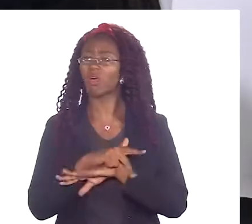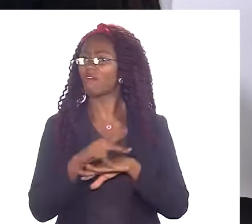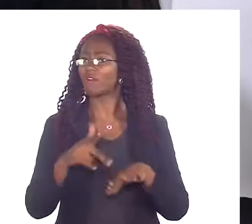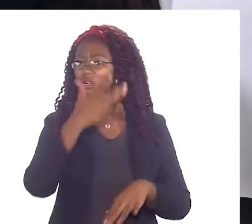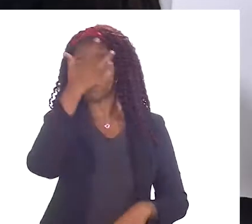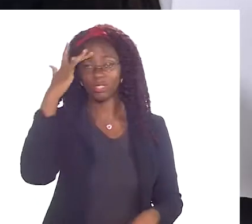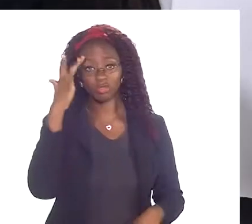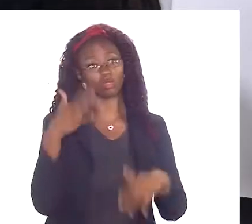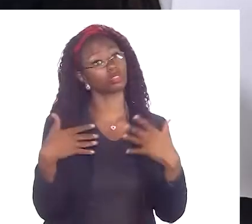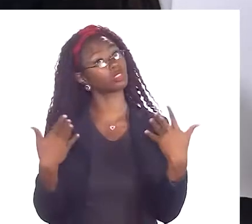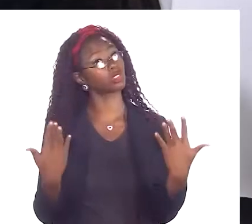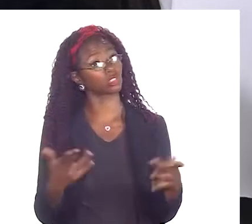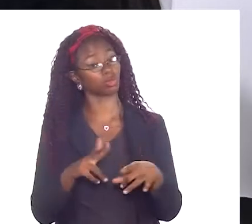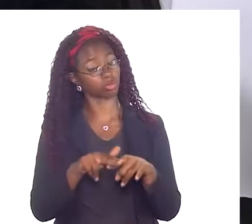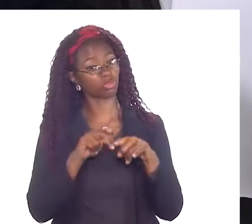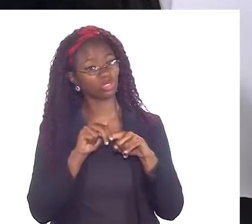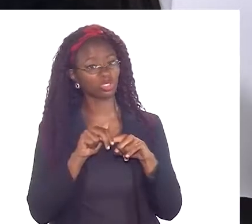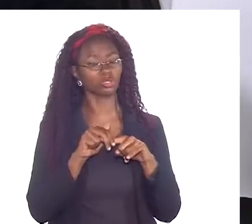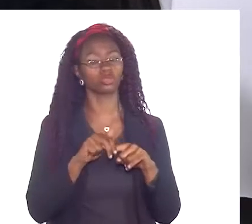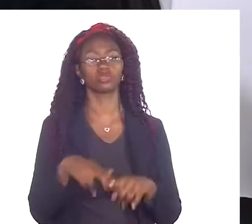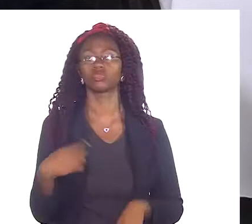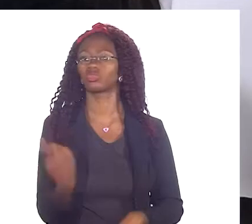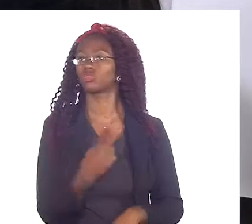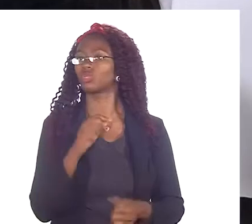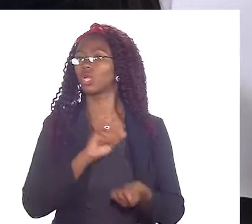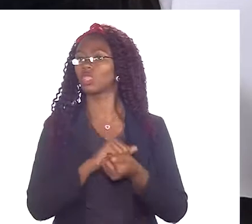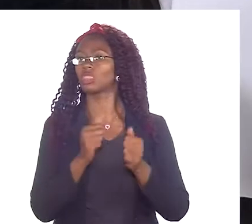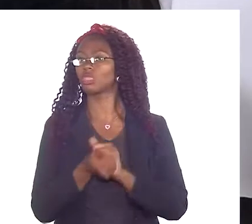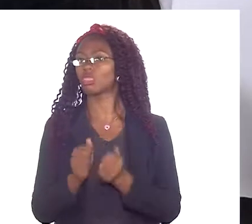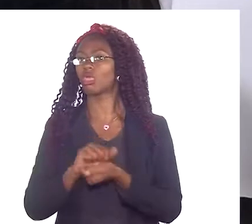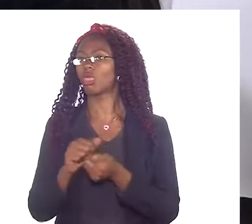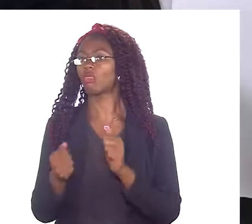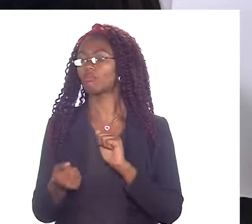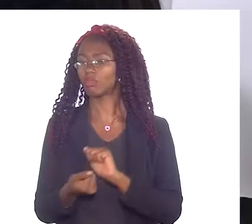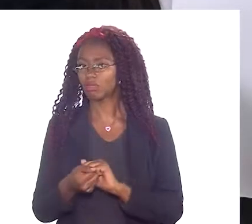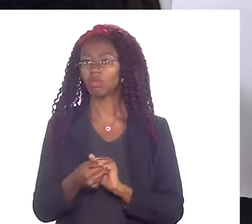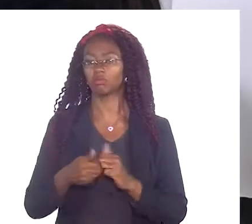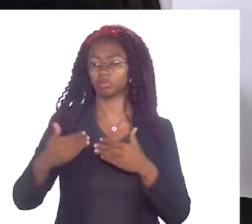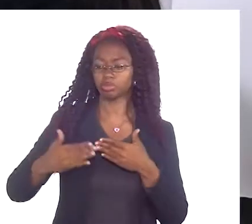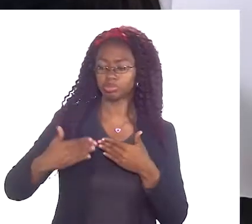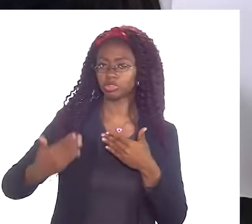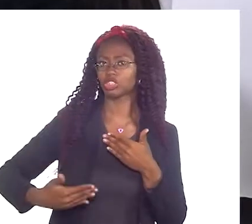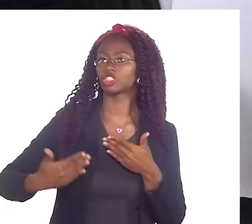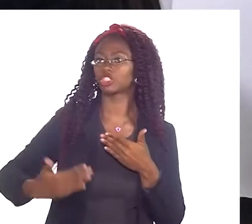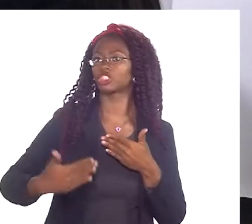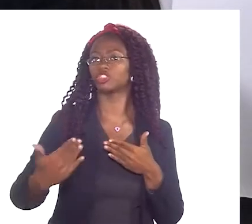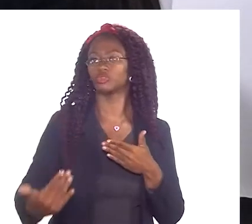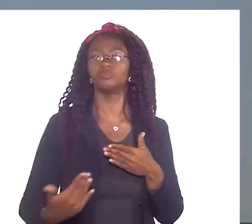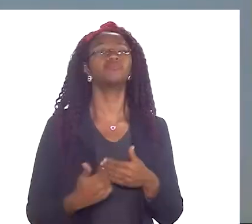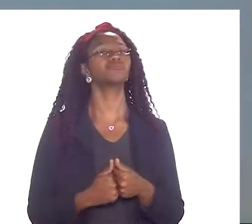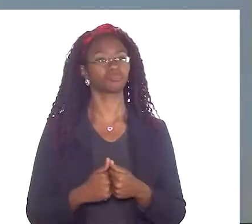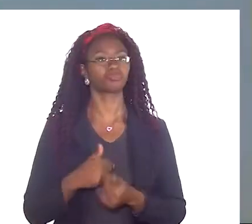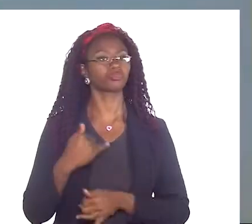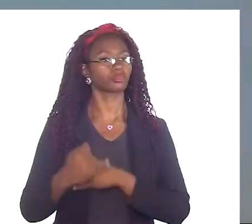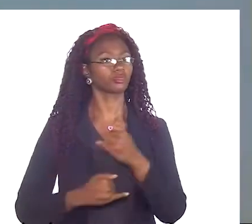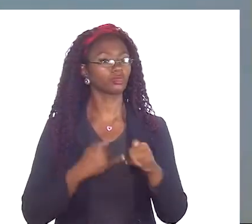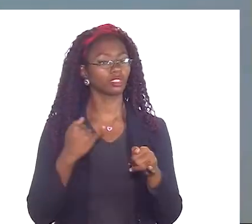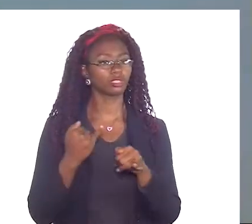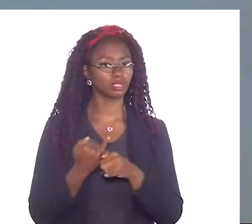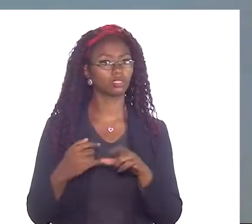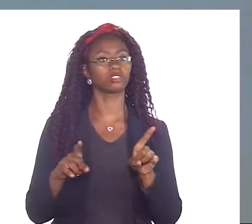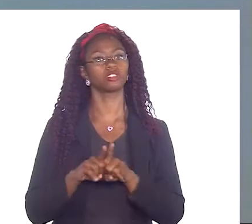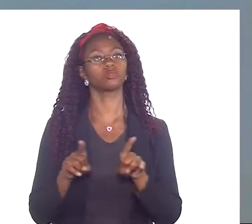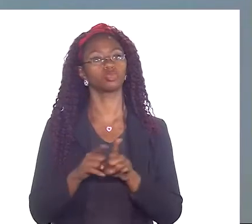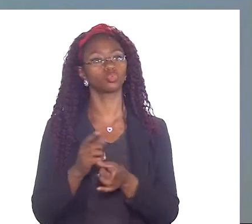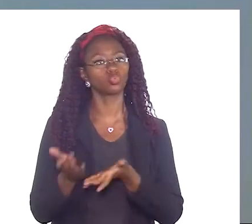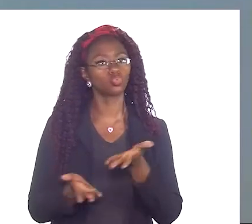de pessoas. Então, nesse sentido, nós nos adaptamos através de processos online para atender